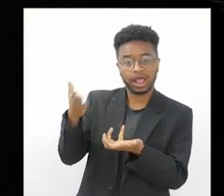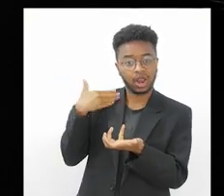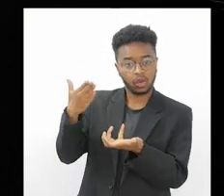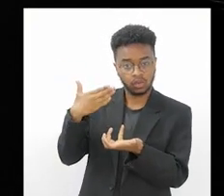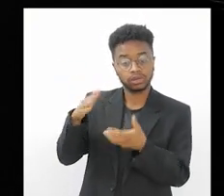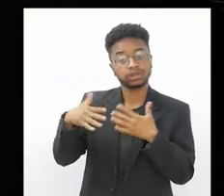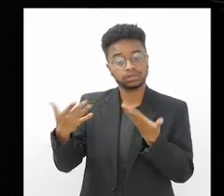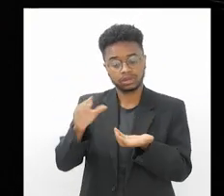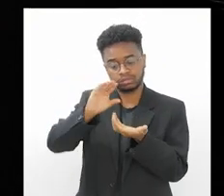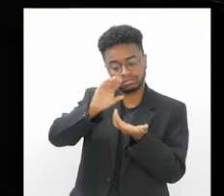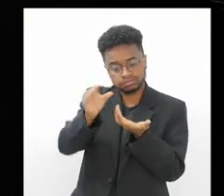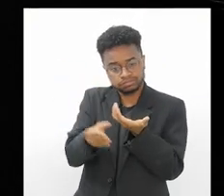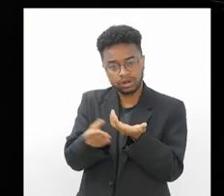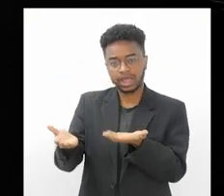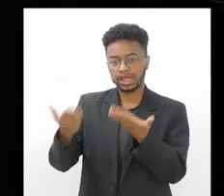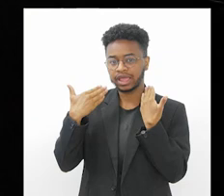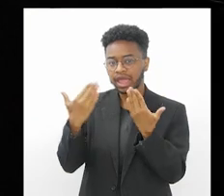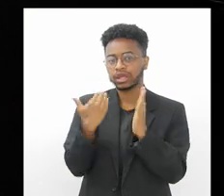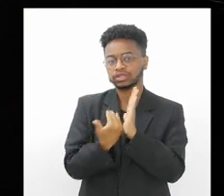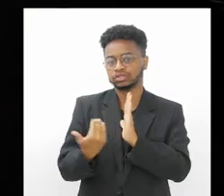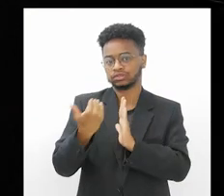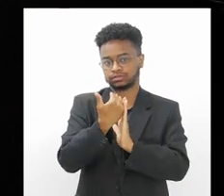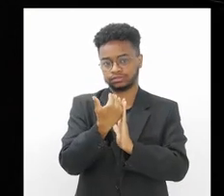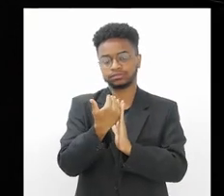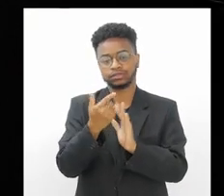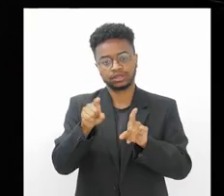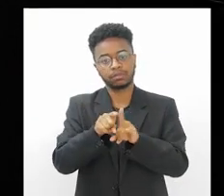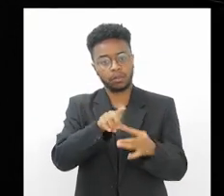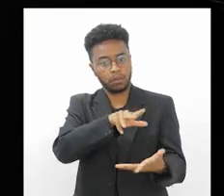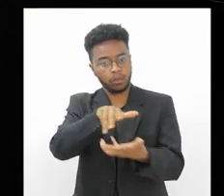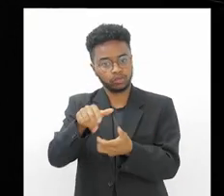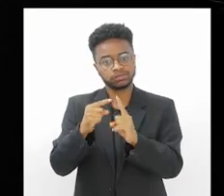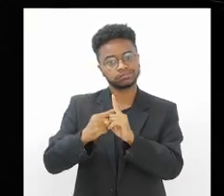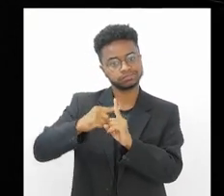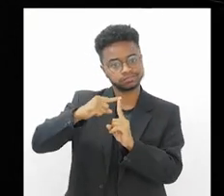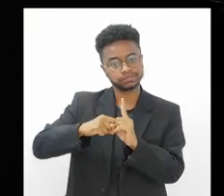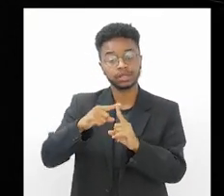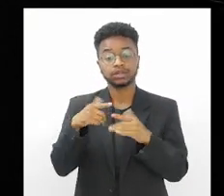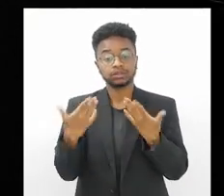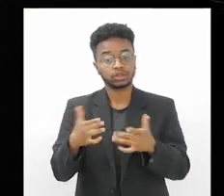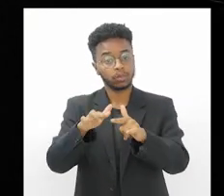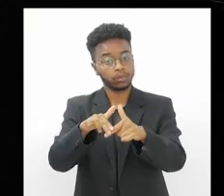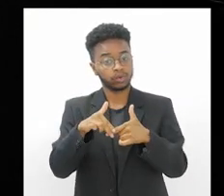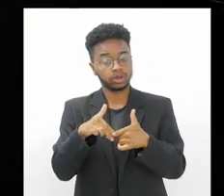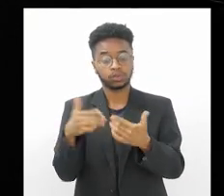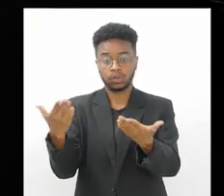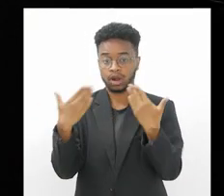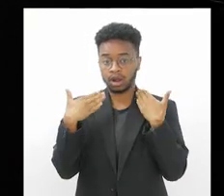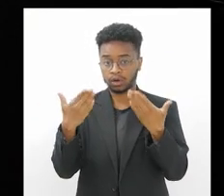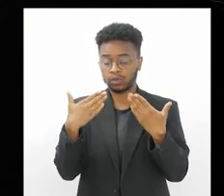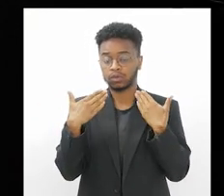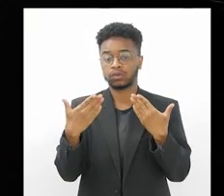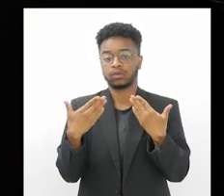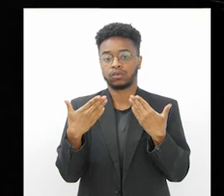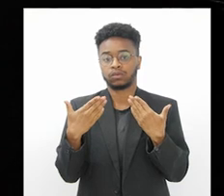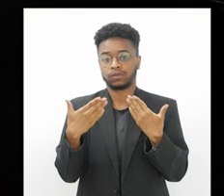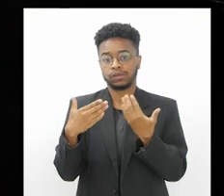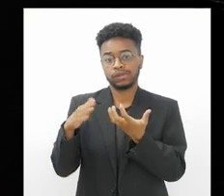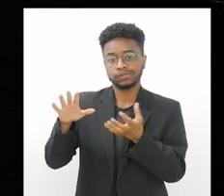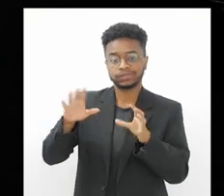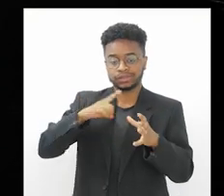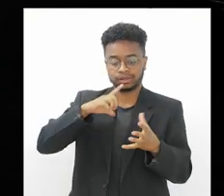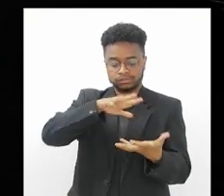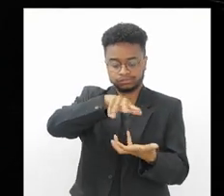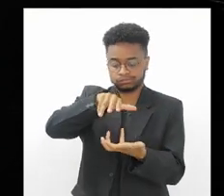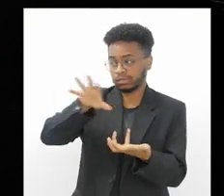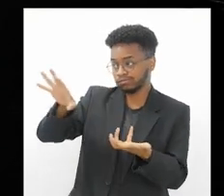mais quente, consequentemente, né, o planeta todo mais quente. E aí, dessa forma, esse calor é absorvido